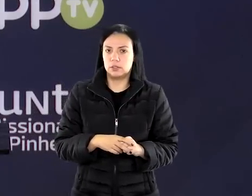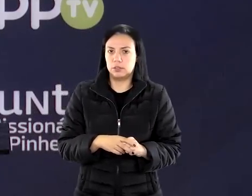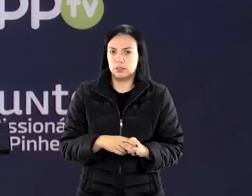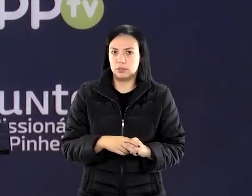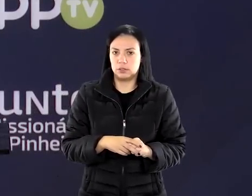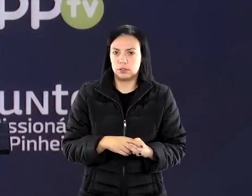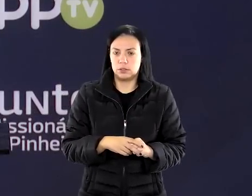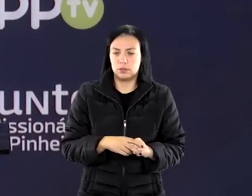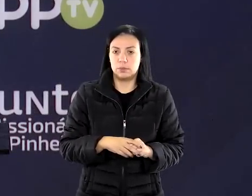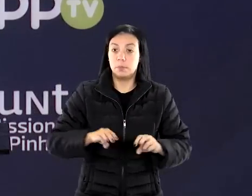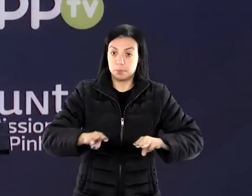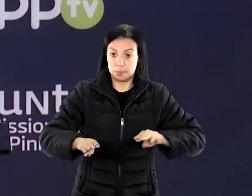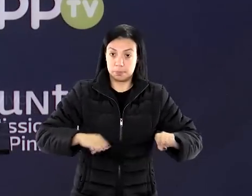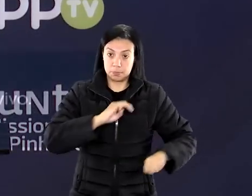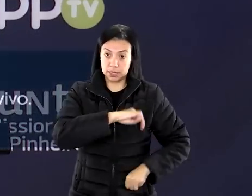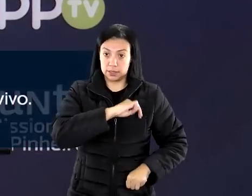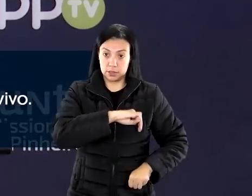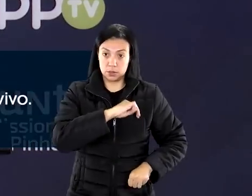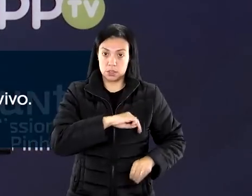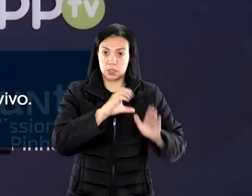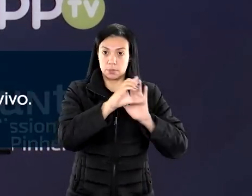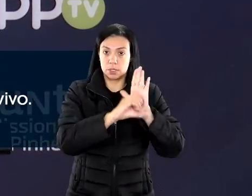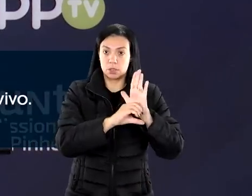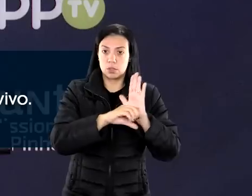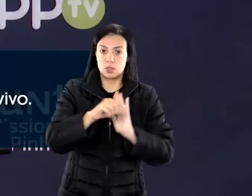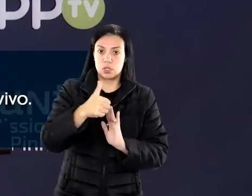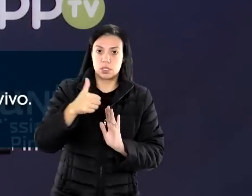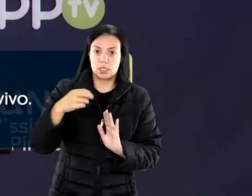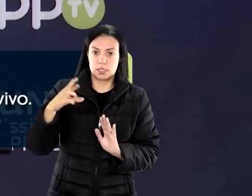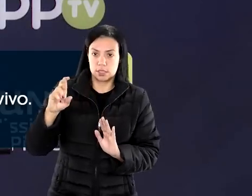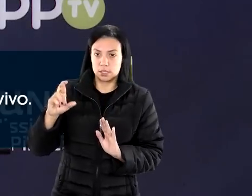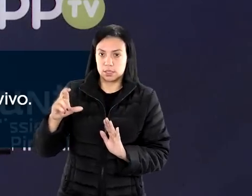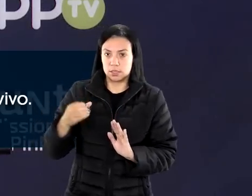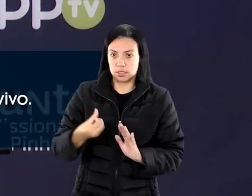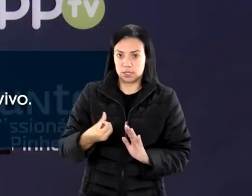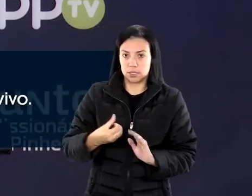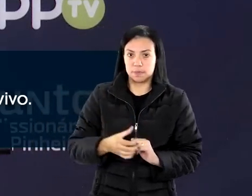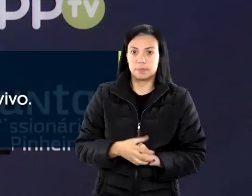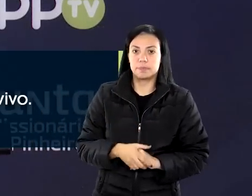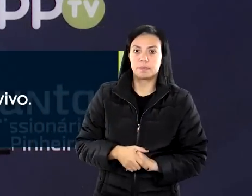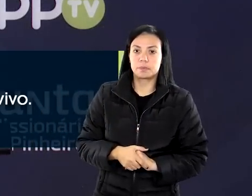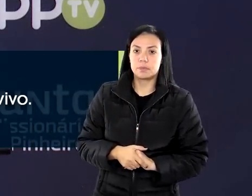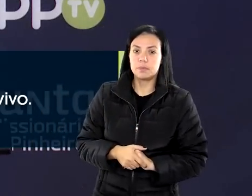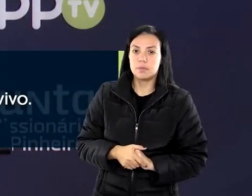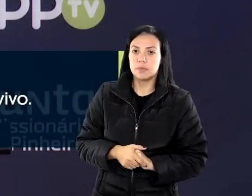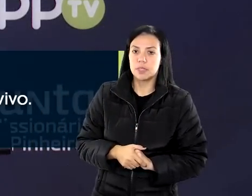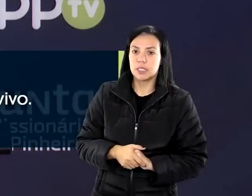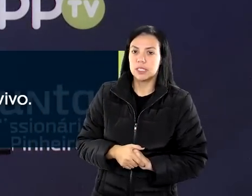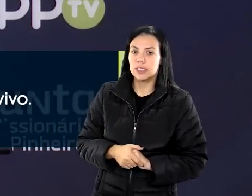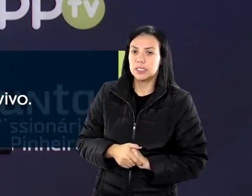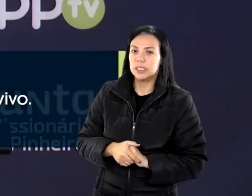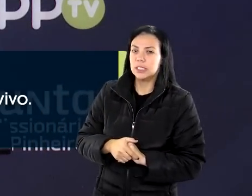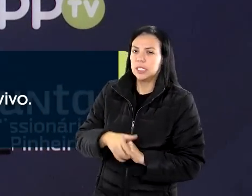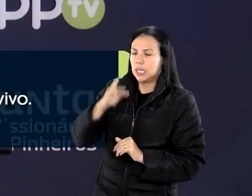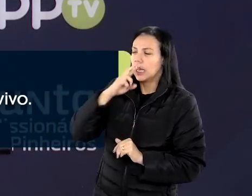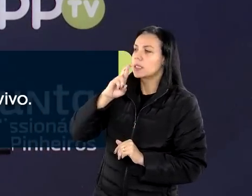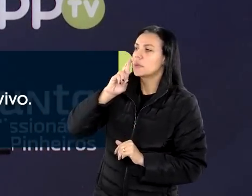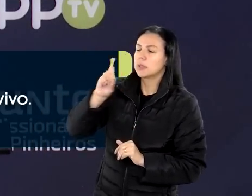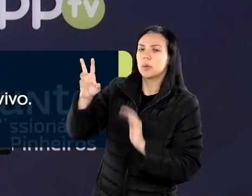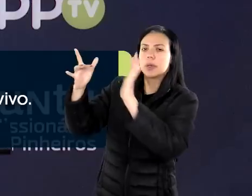16, 16 de Mateus. Respondeu Simão Pedro. Disse: tu és o Cristo?